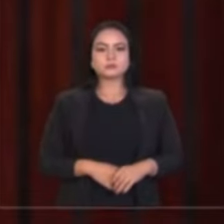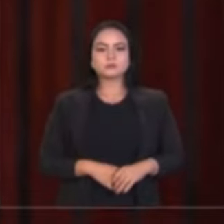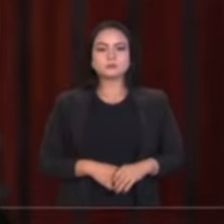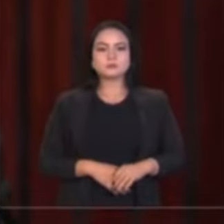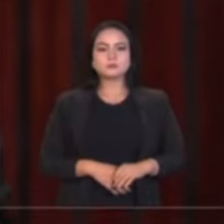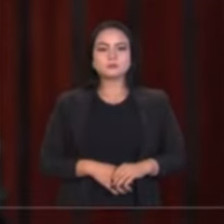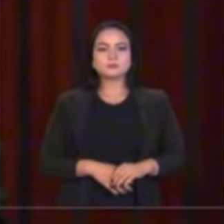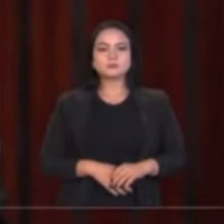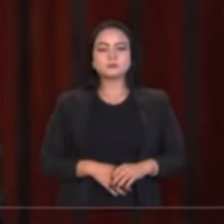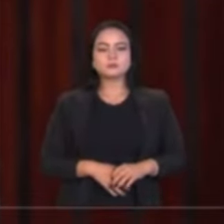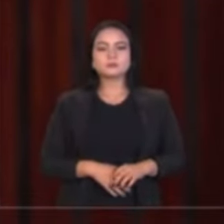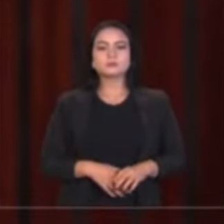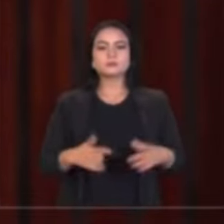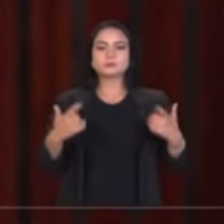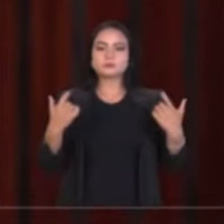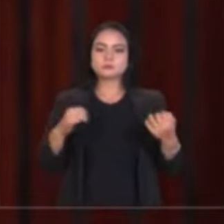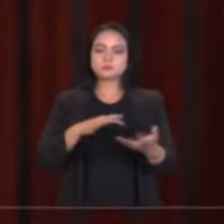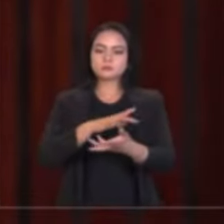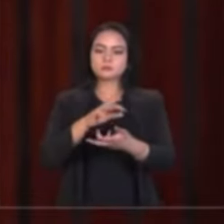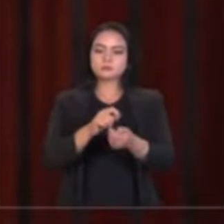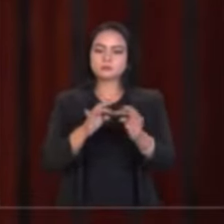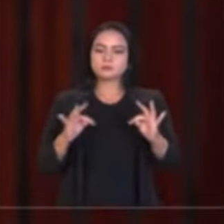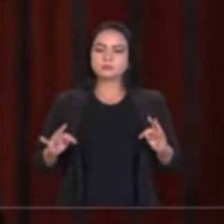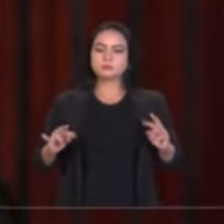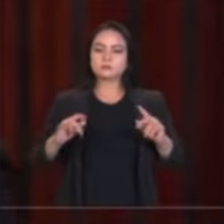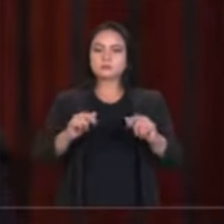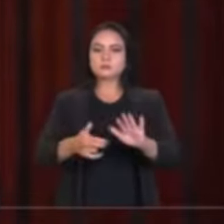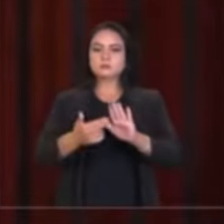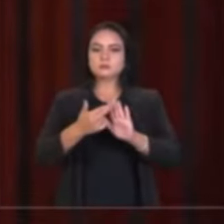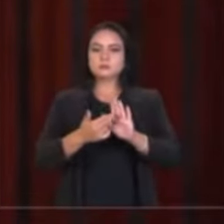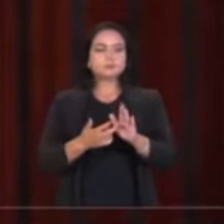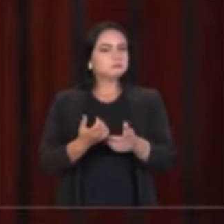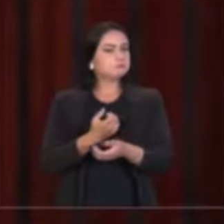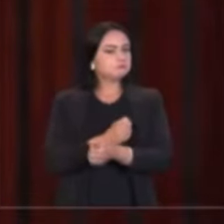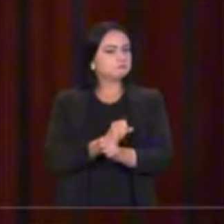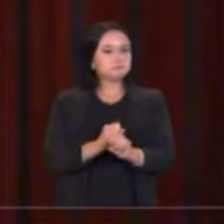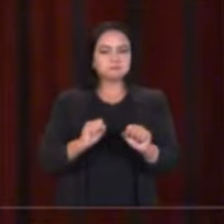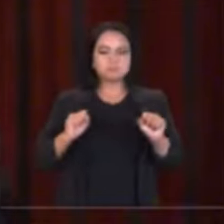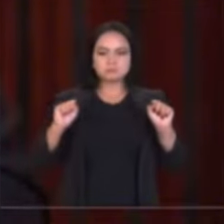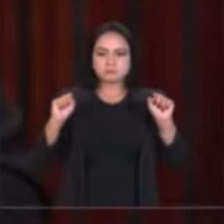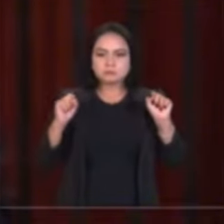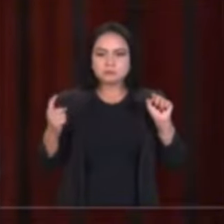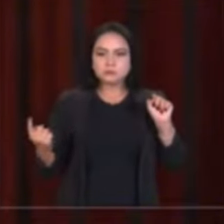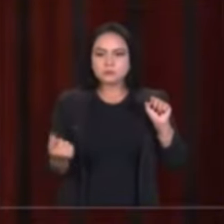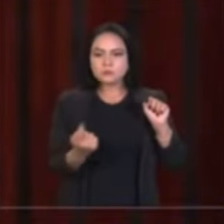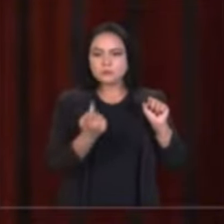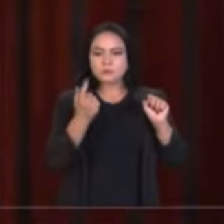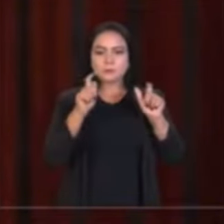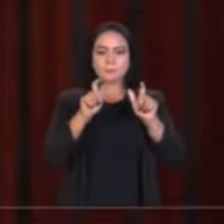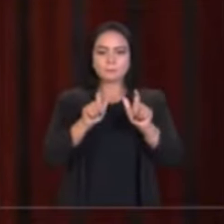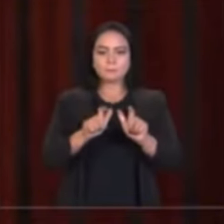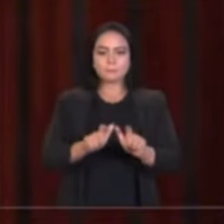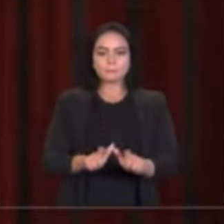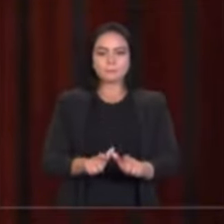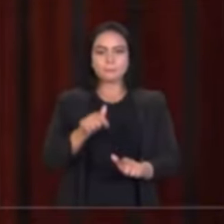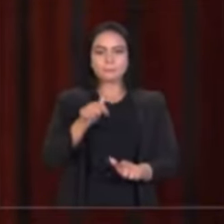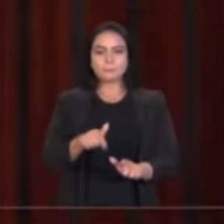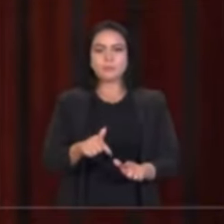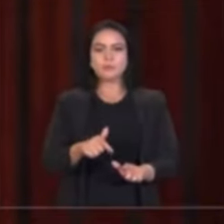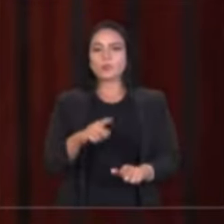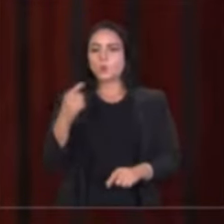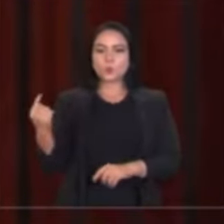É necessário no mundo todo uma regulamentação. Não é possível que um único setor queira ser